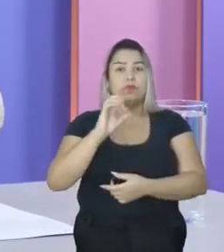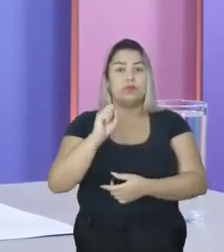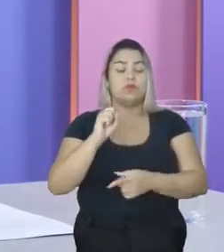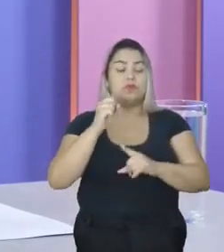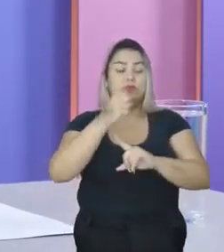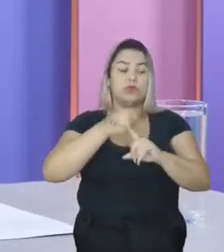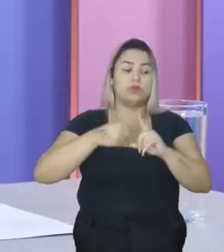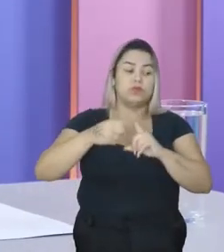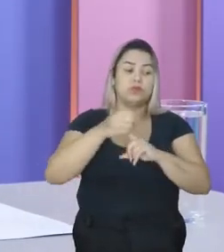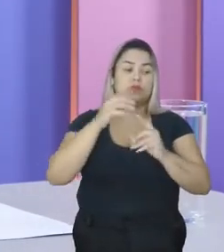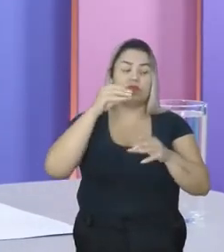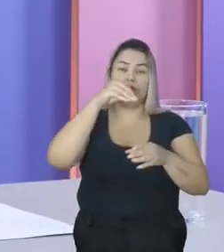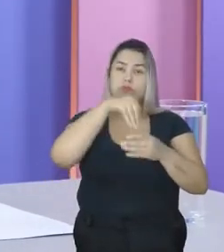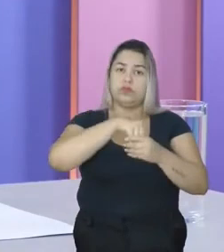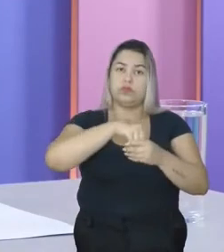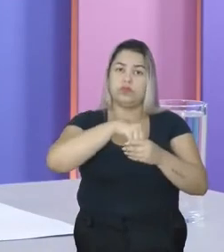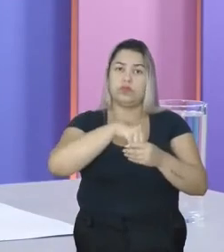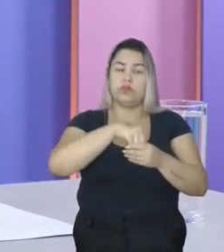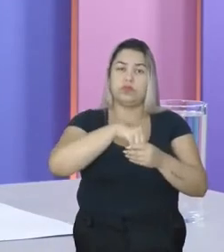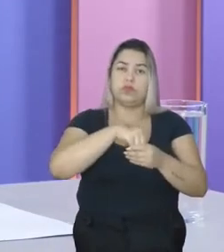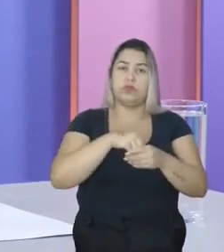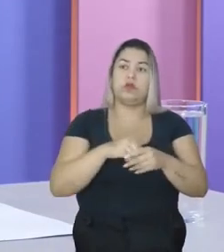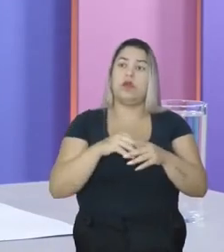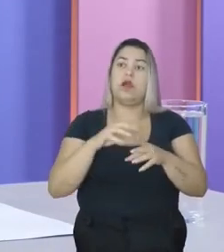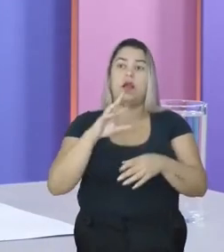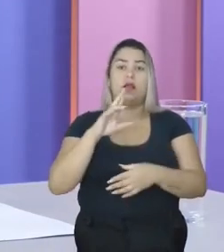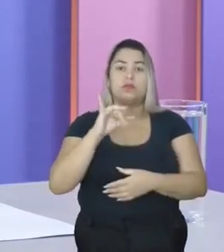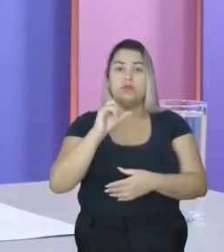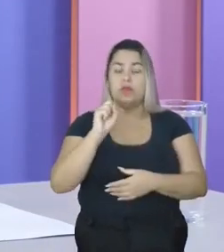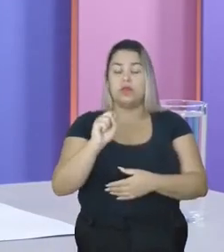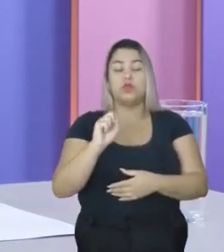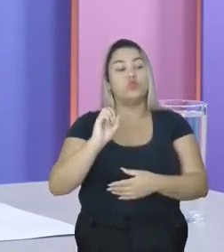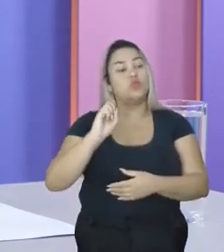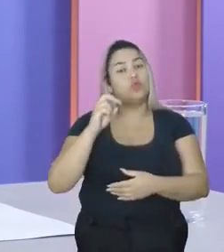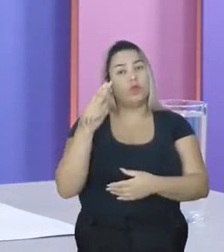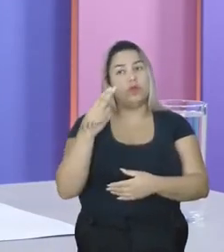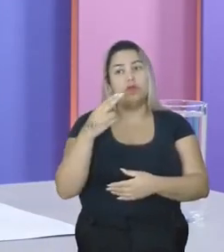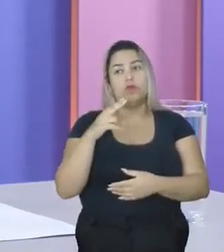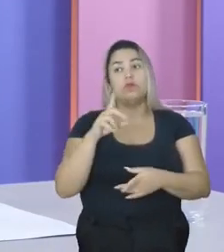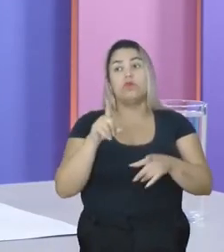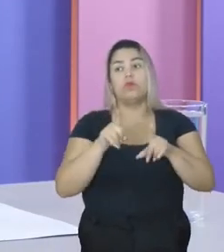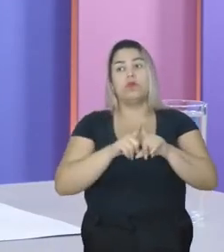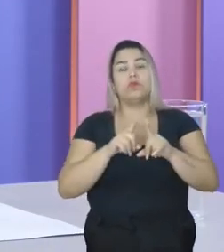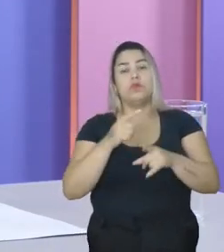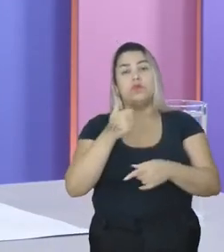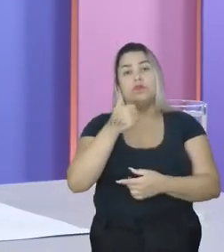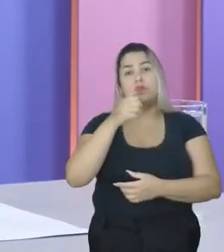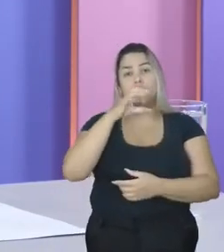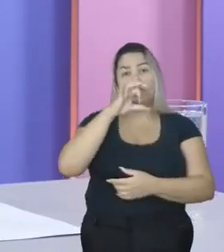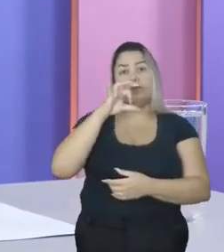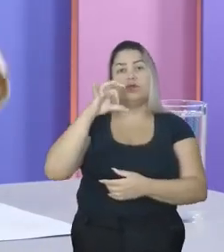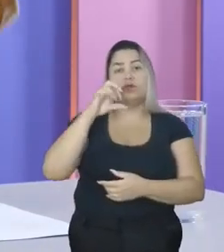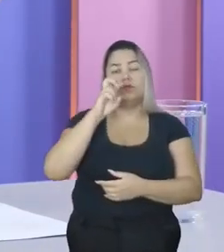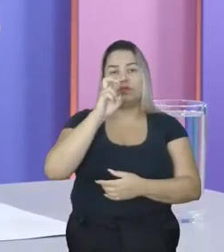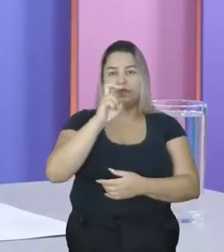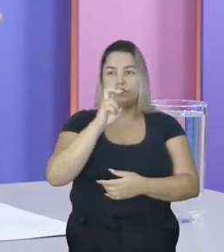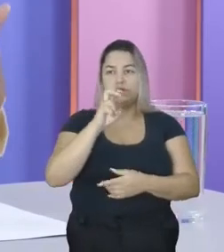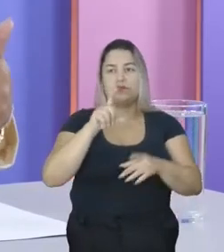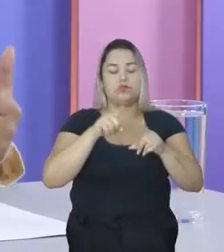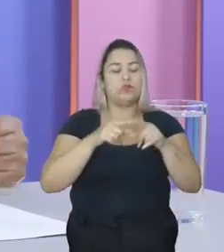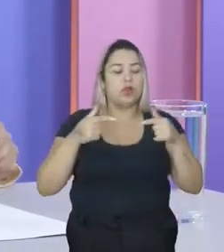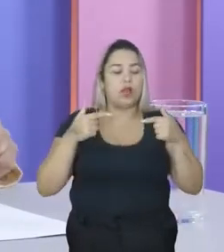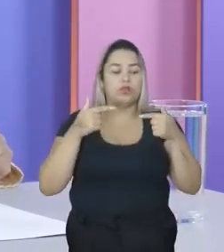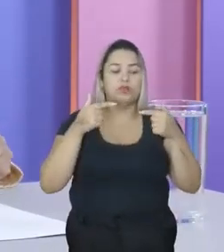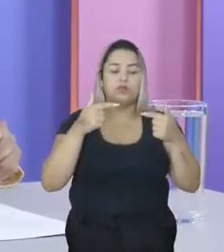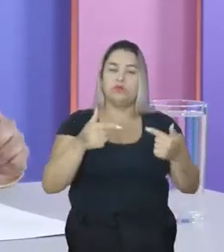e dentro das cotas sociais, as cotas raciais. Então, isso foi uma reivindicação lá de 1995, de uma luta